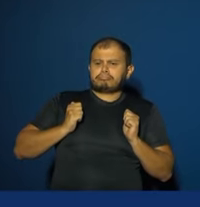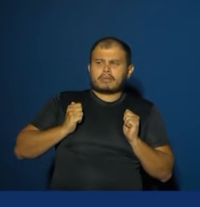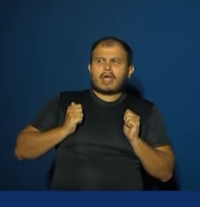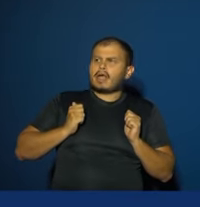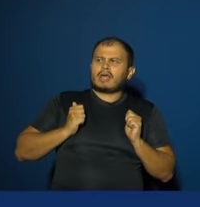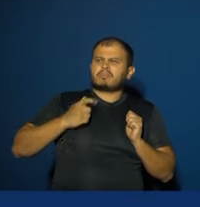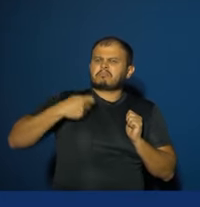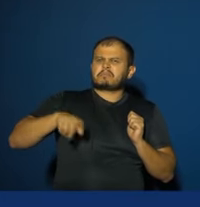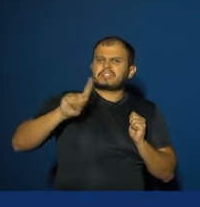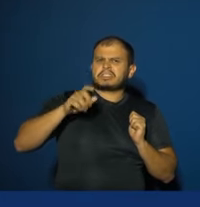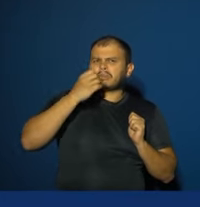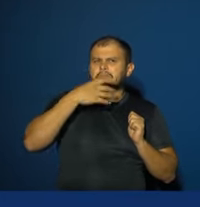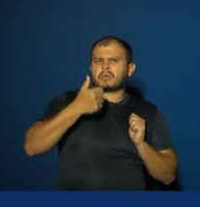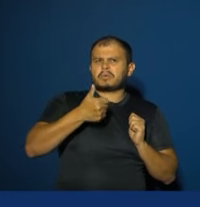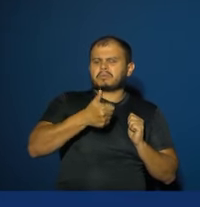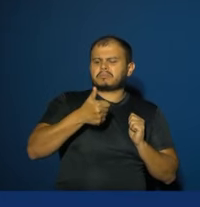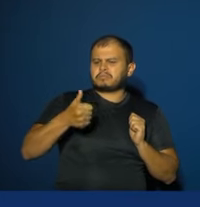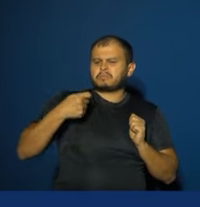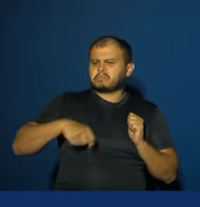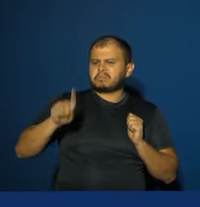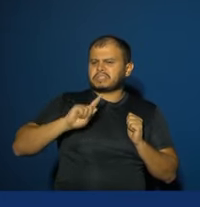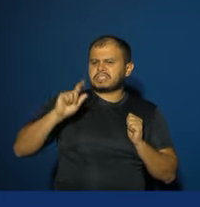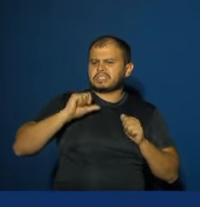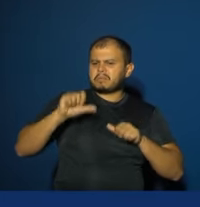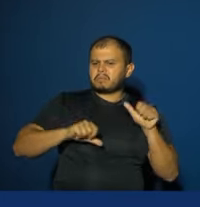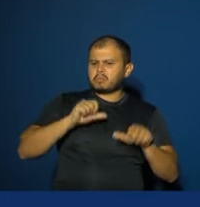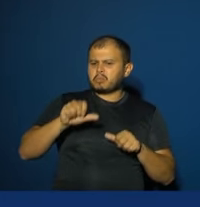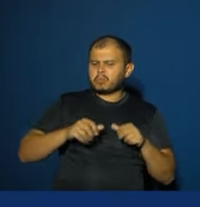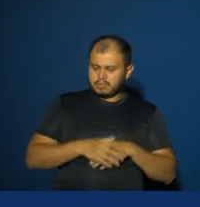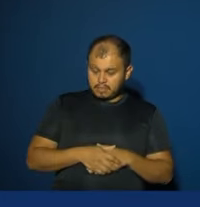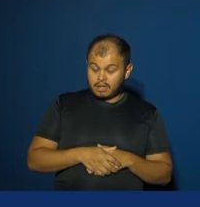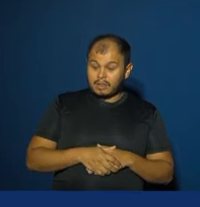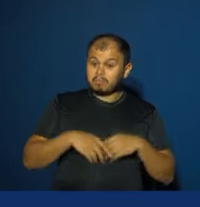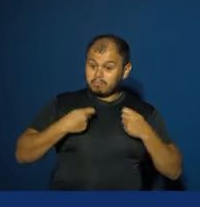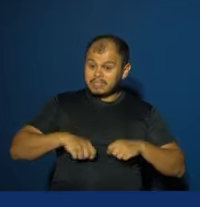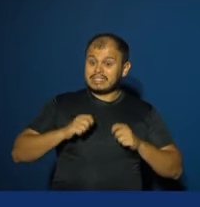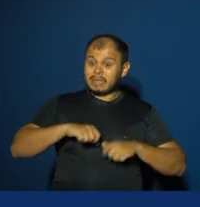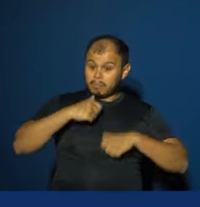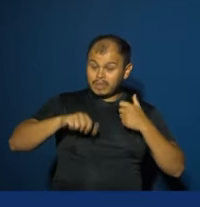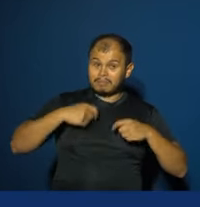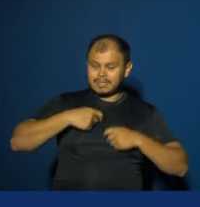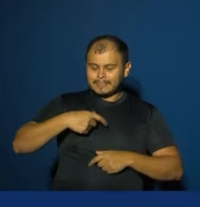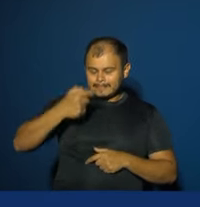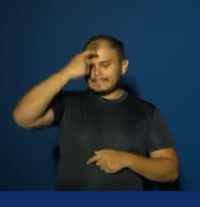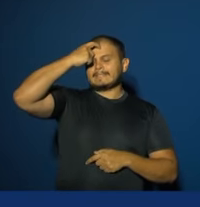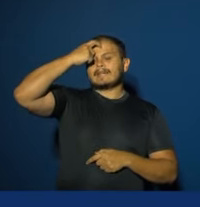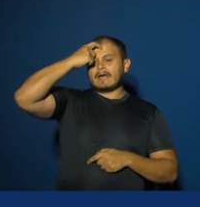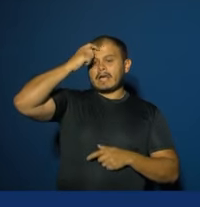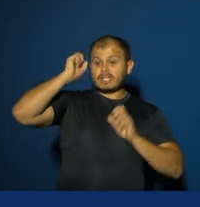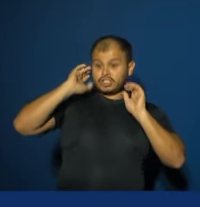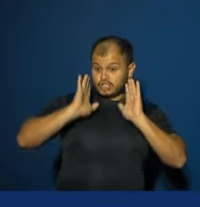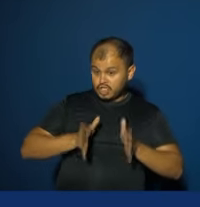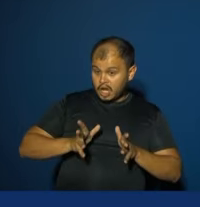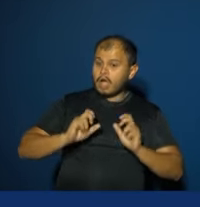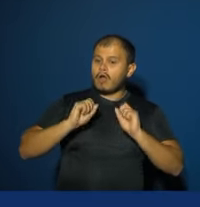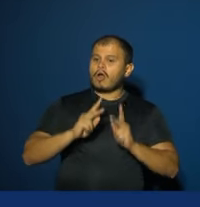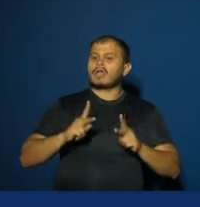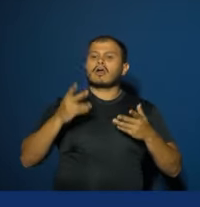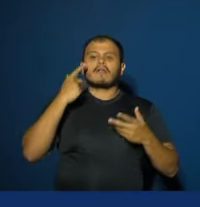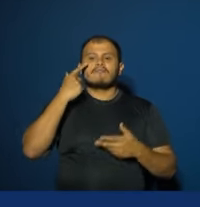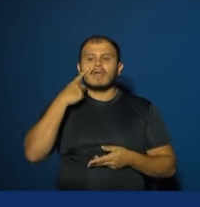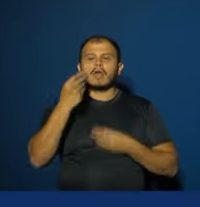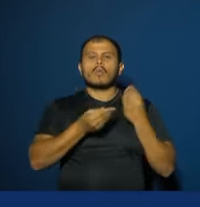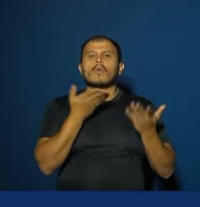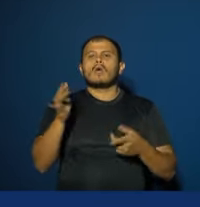E aí se impera a inércia e você não vai então tem que mudar muito bem então Quais são os mecanismos né e a gente foi pelos